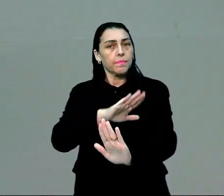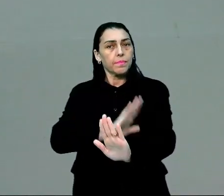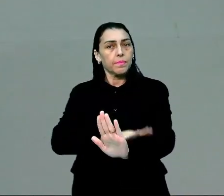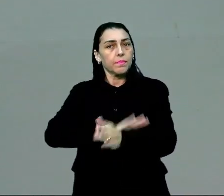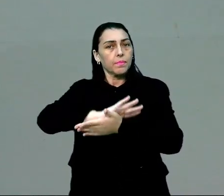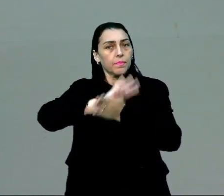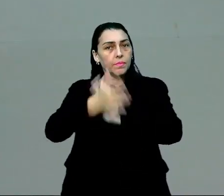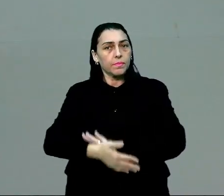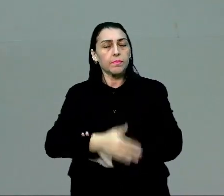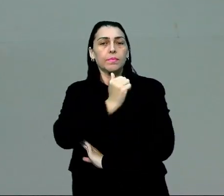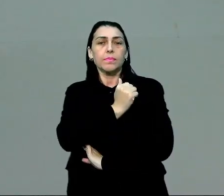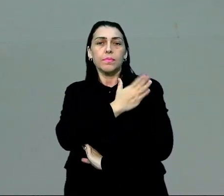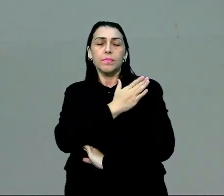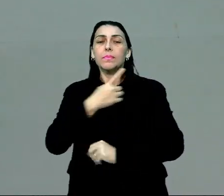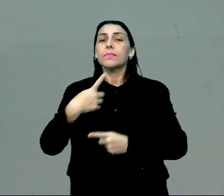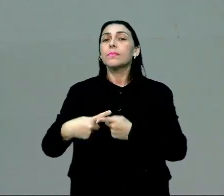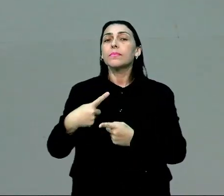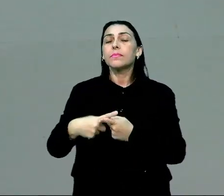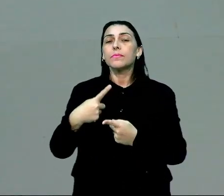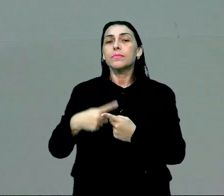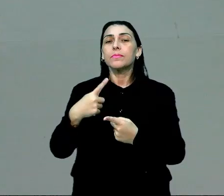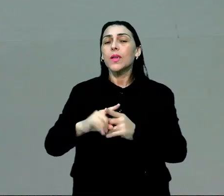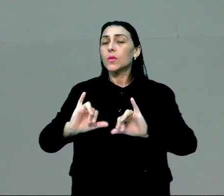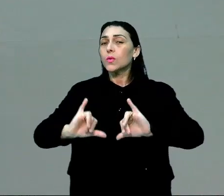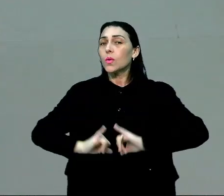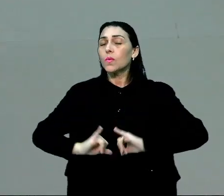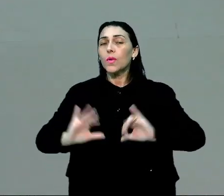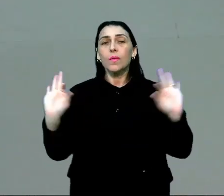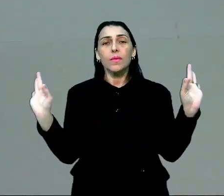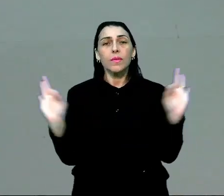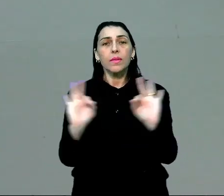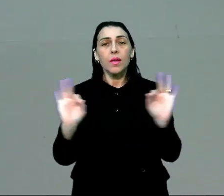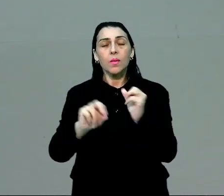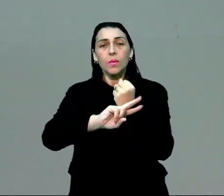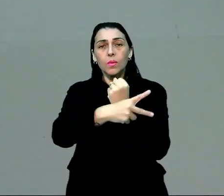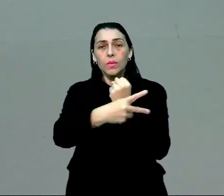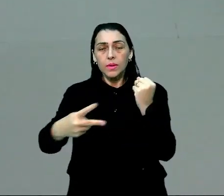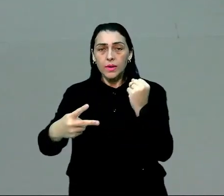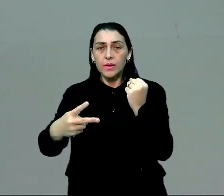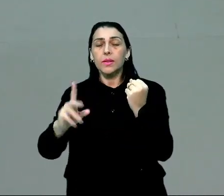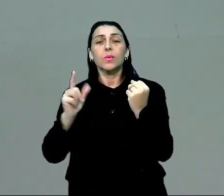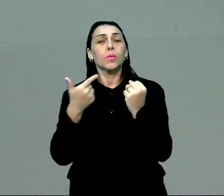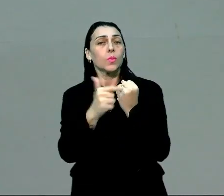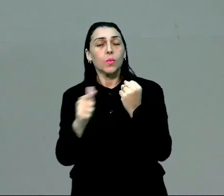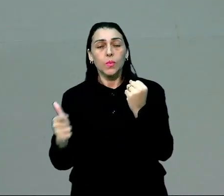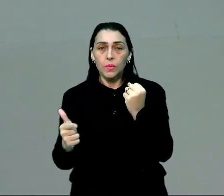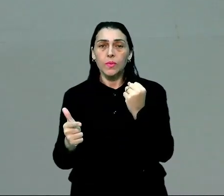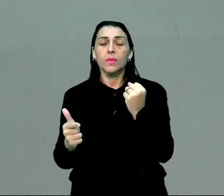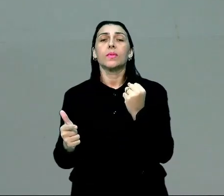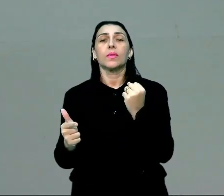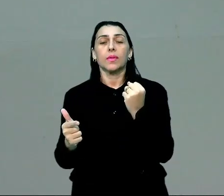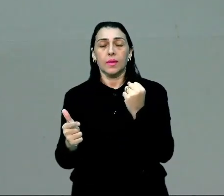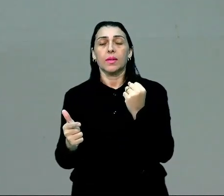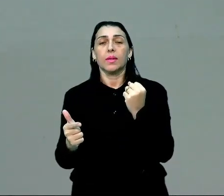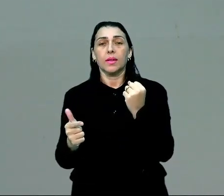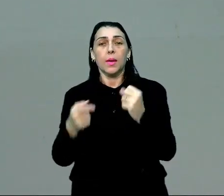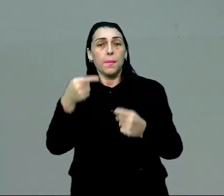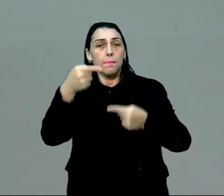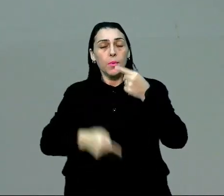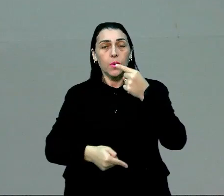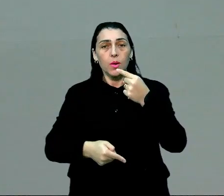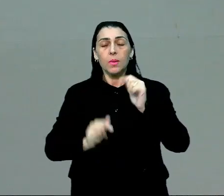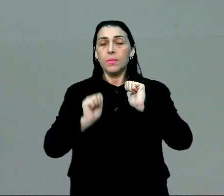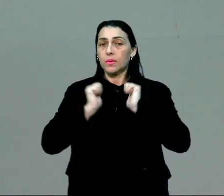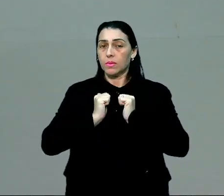os mesmos atos. Por quê? Porque ele não sofreu nenhum tipo de consequência. Então, quando não tem uma medida coercitiva que proíba esse